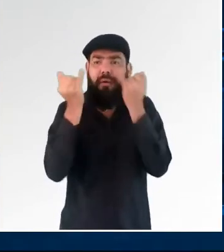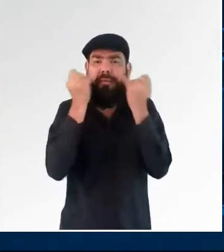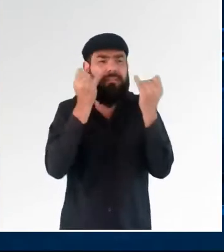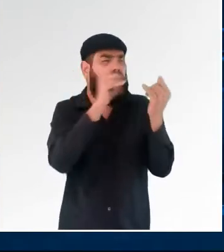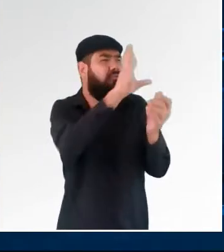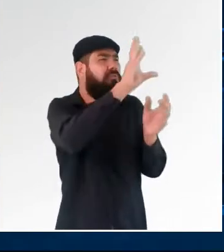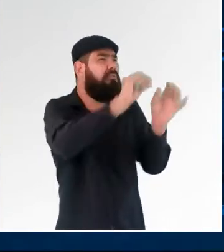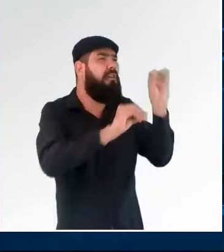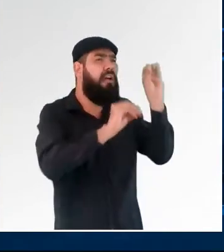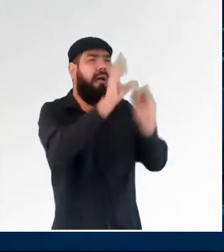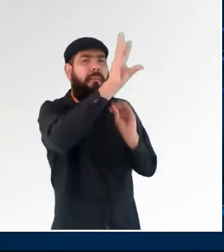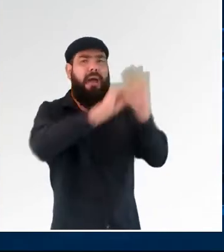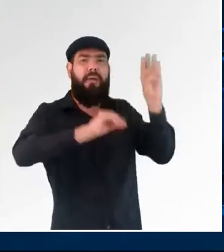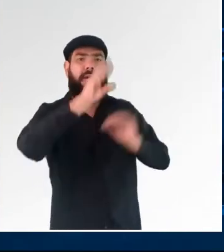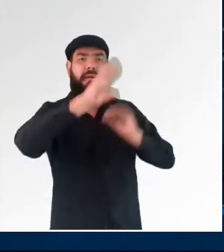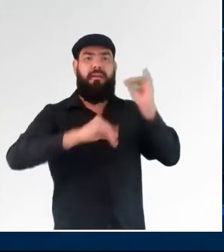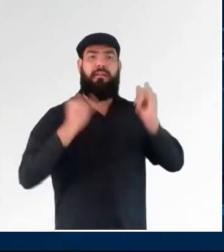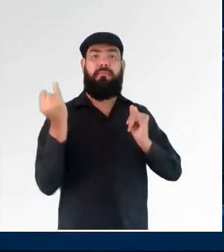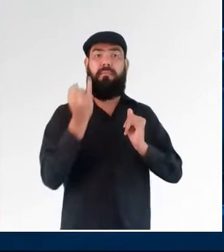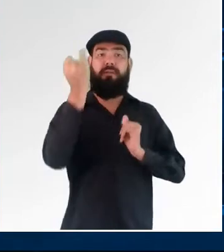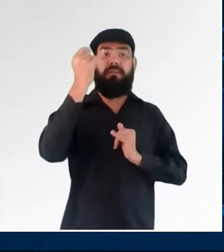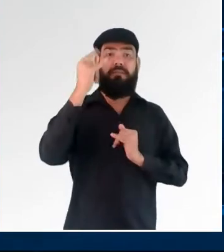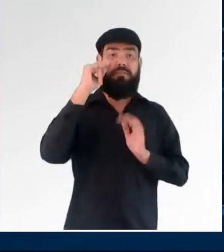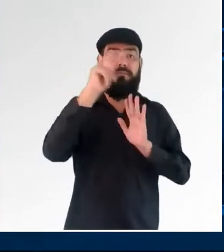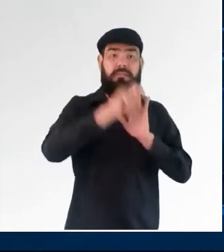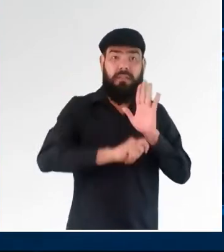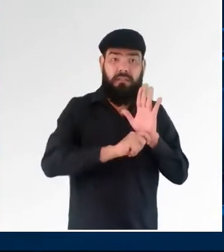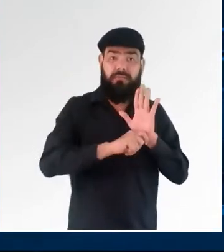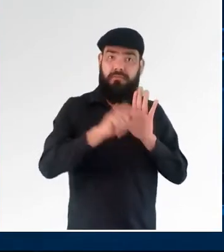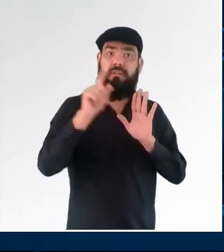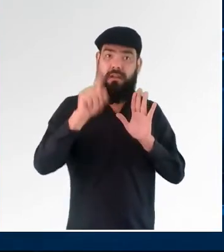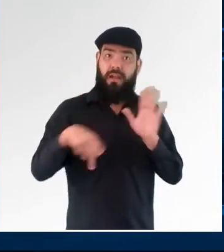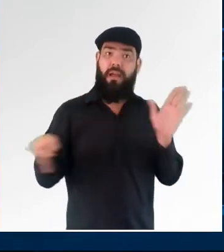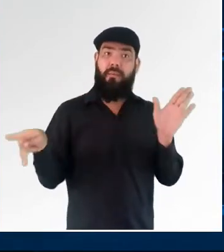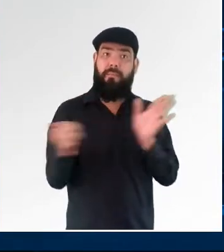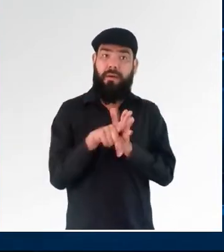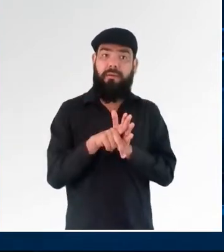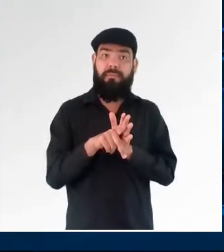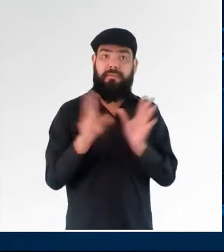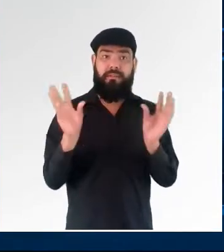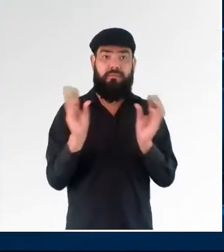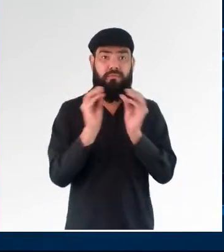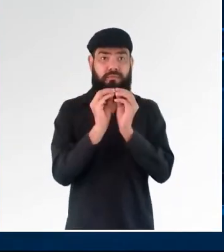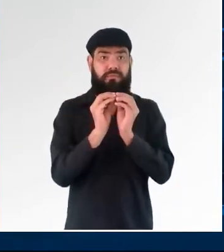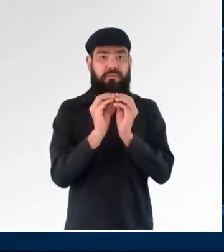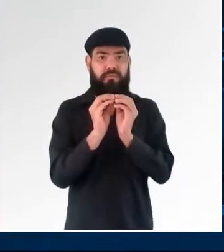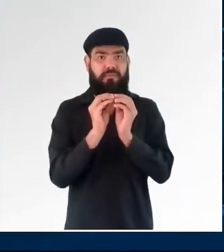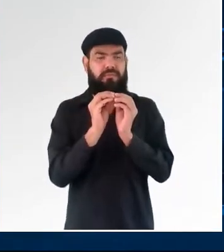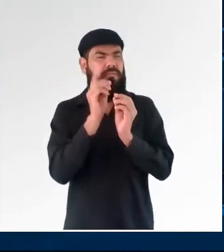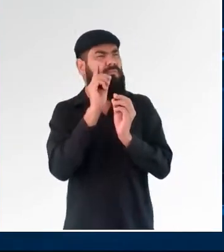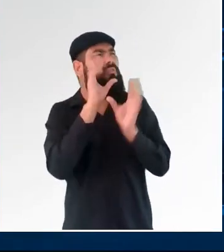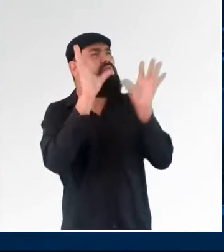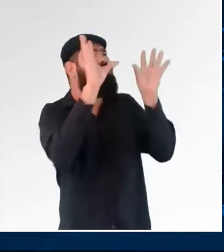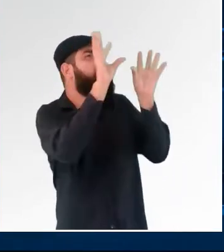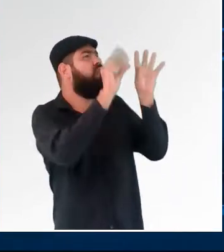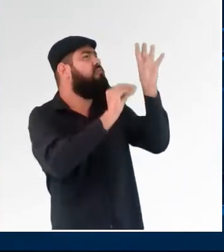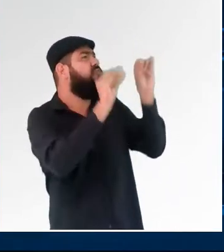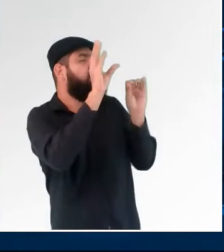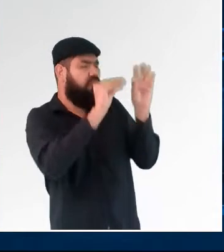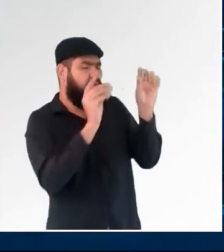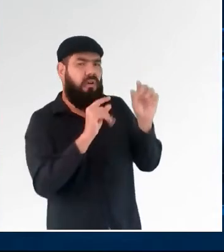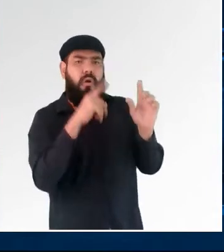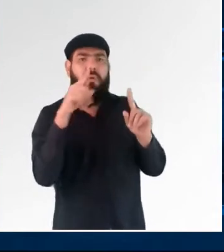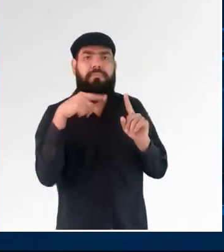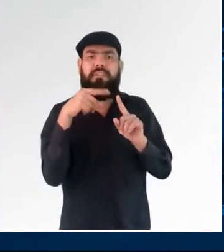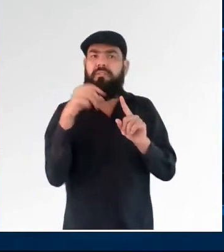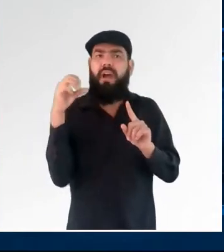importantes que tem no texto. Isso é o resumo, né? Fazer uma síntese e ser objetivo, pegar as